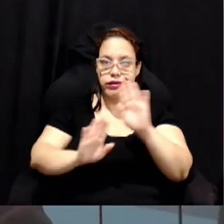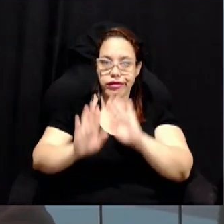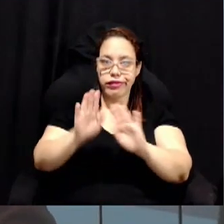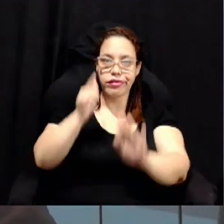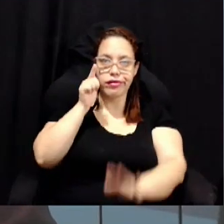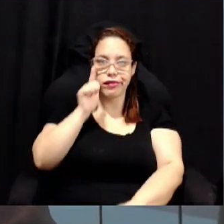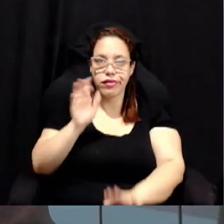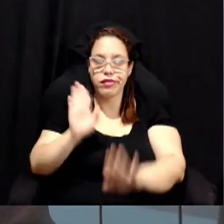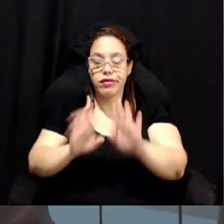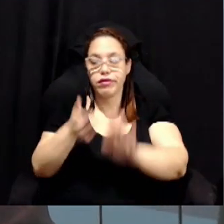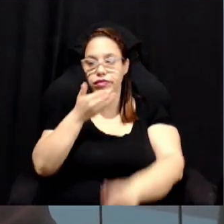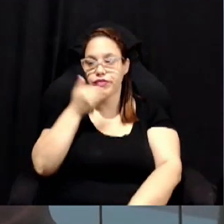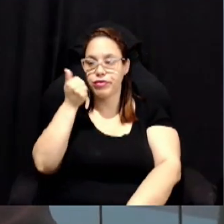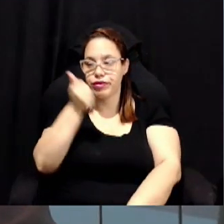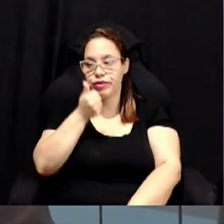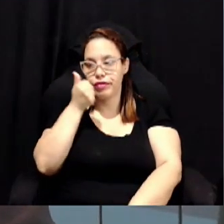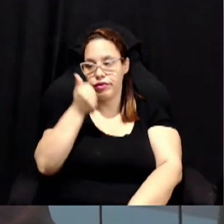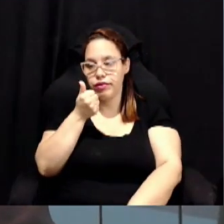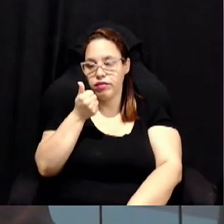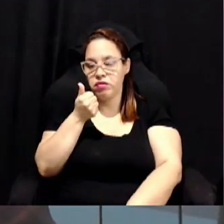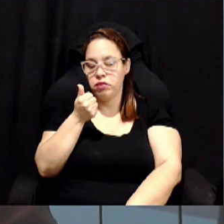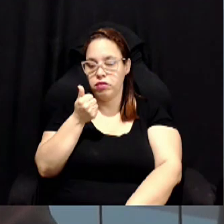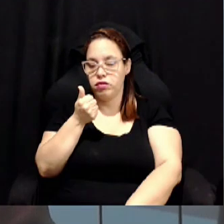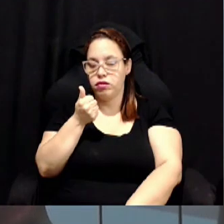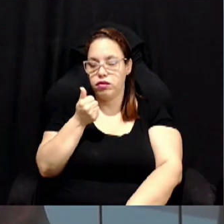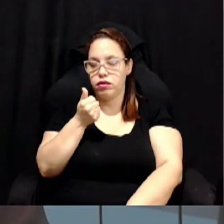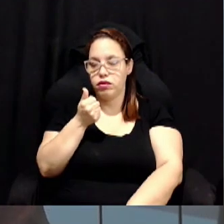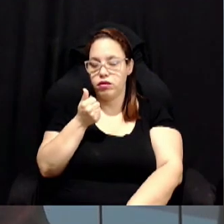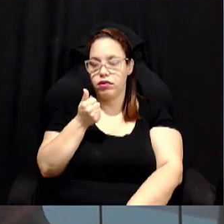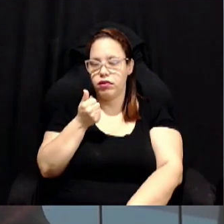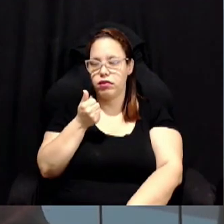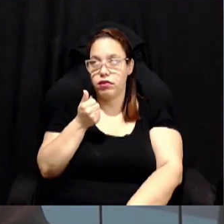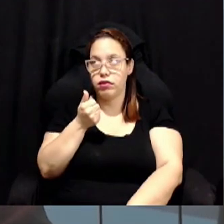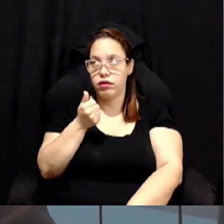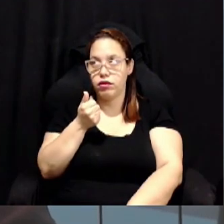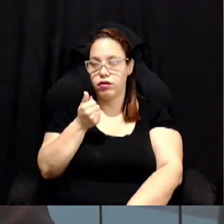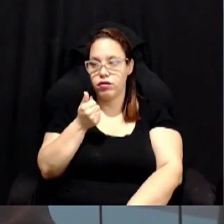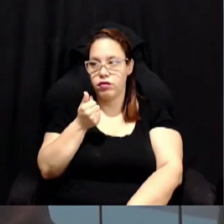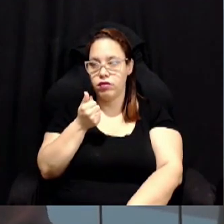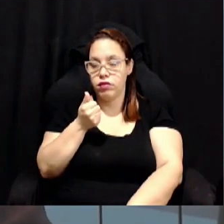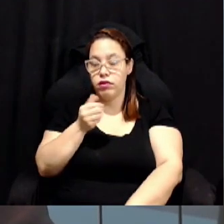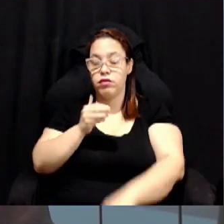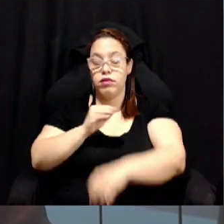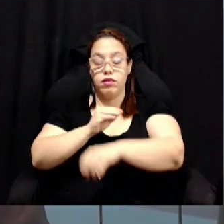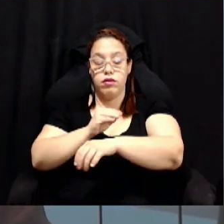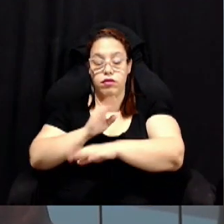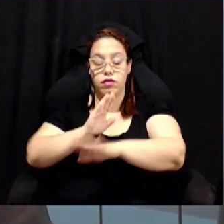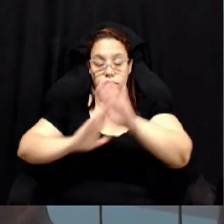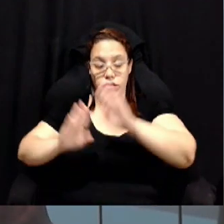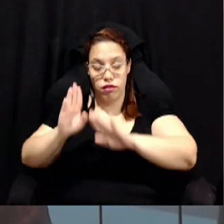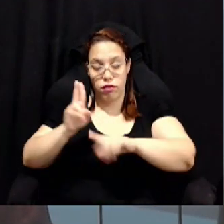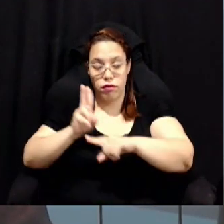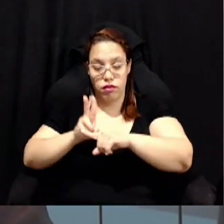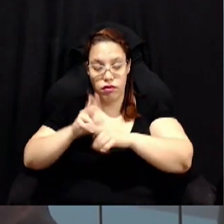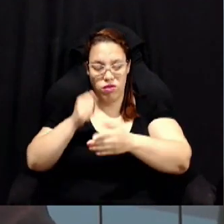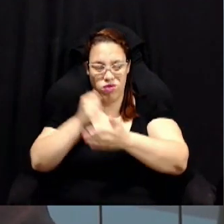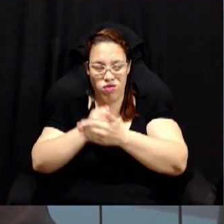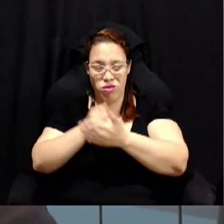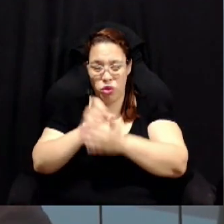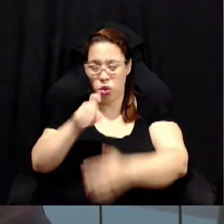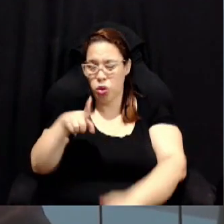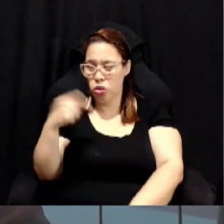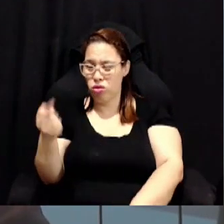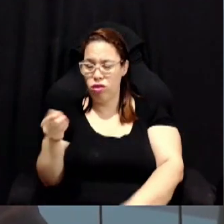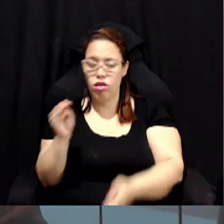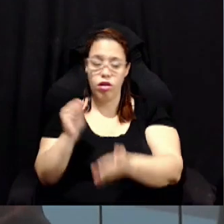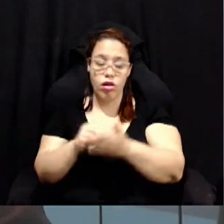melhor. Porque quando a gente se cuida, a gente passa a ter capacidade de cuidar do outro. Quando a gente se dedica só cuidando do outro, falta energia para a